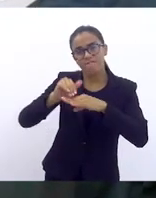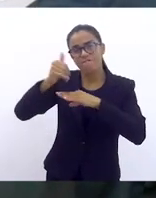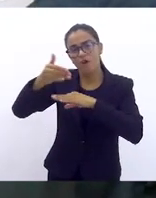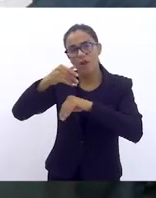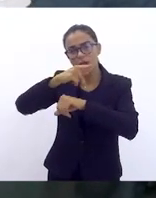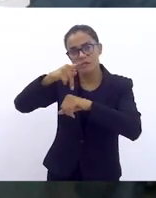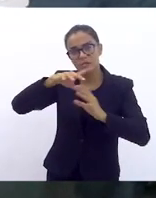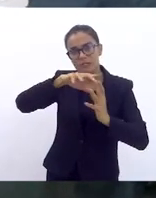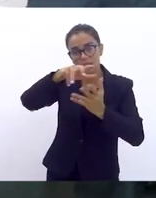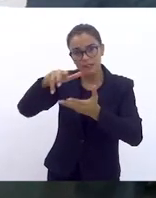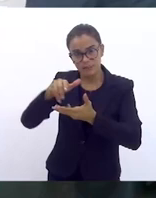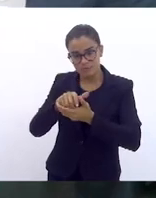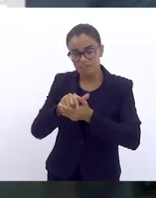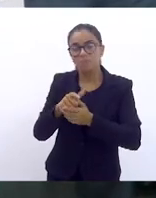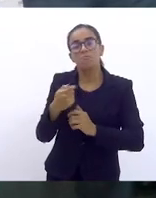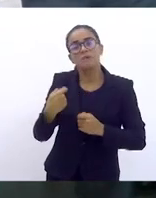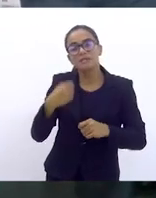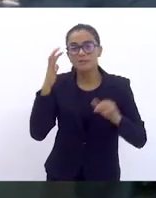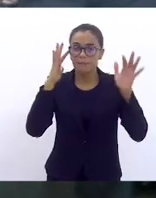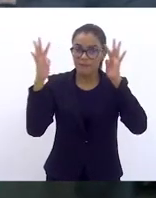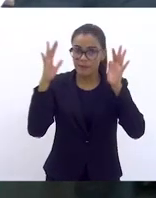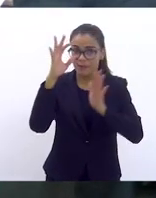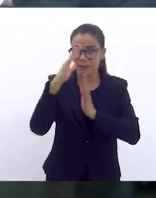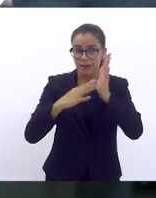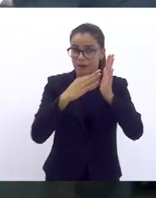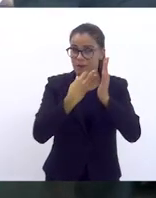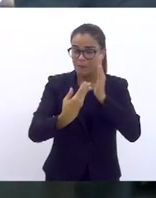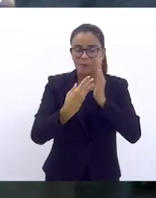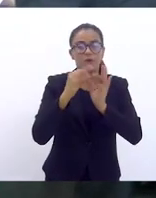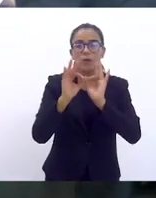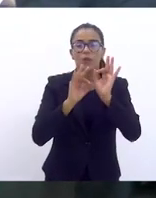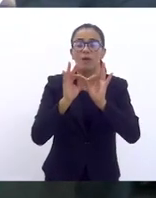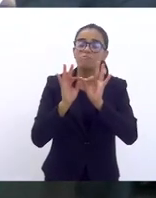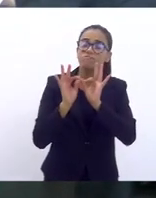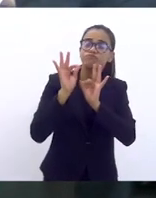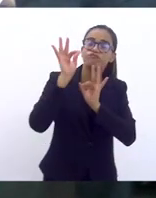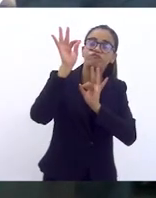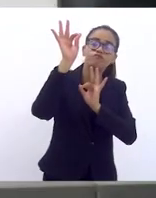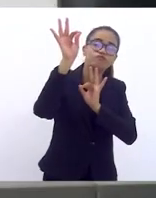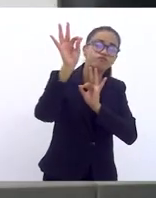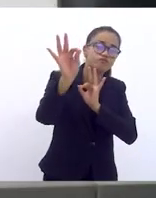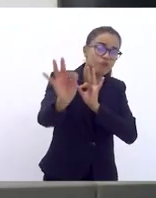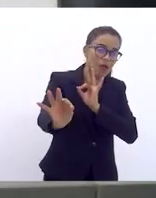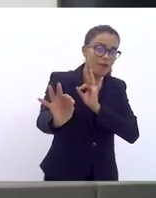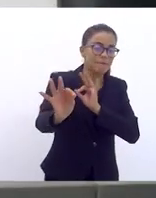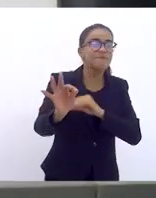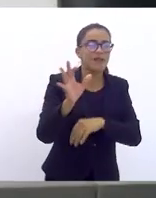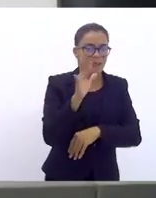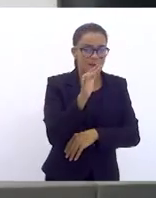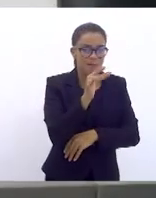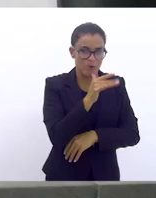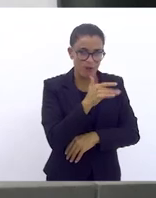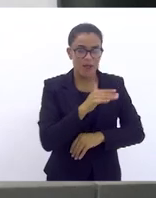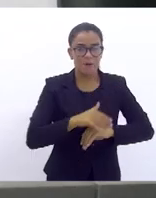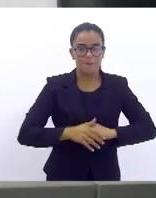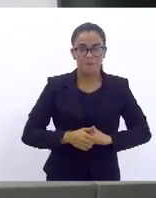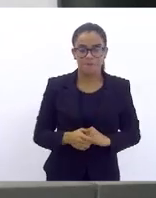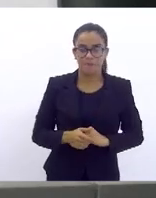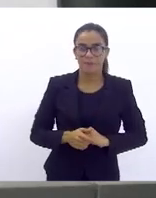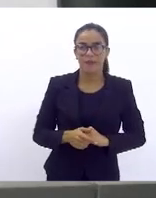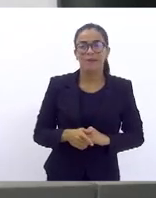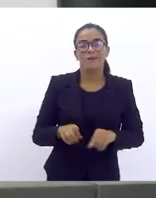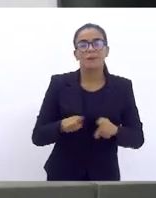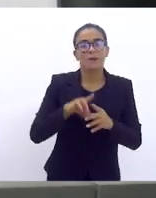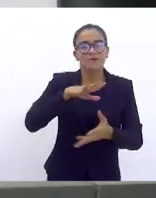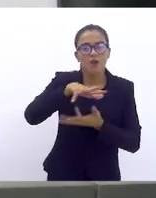feito em longo prazo a gente tem que ter a compreensão de que isso não faz do dia para noite é em longo prazo de forma